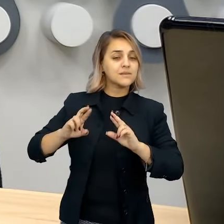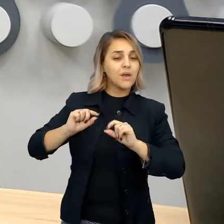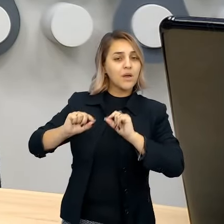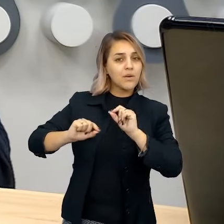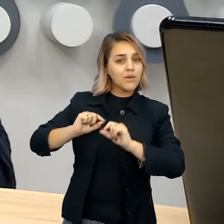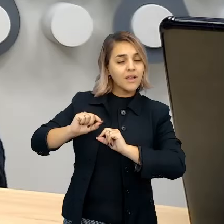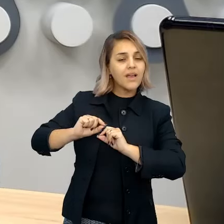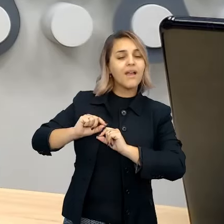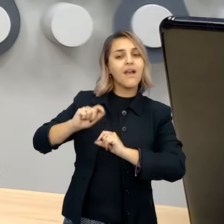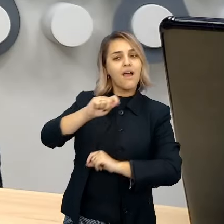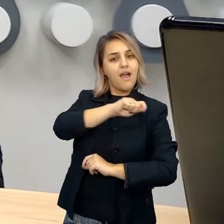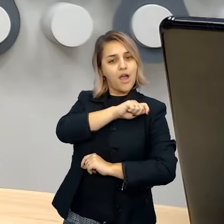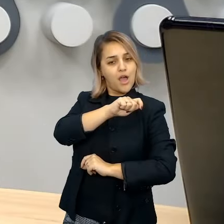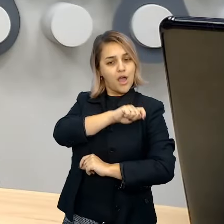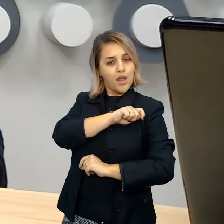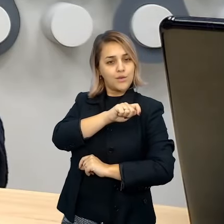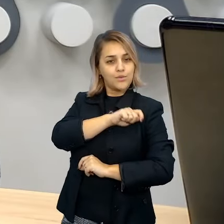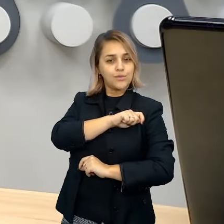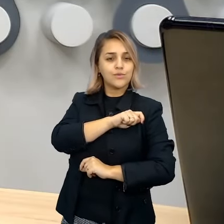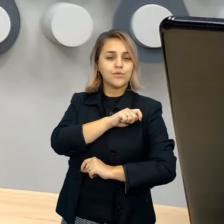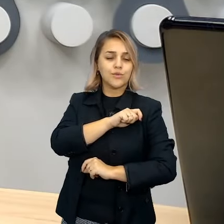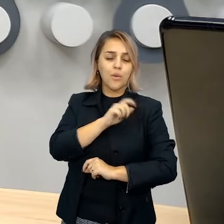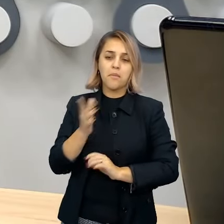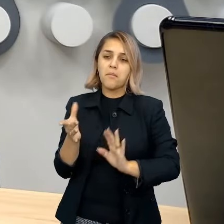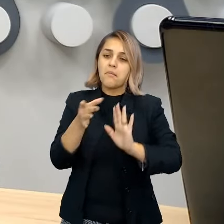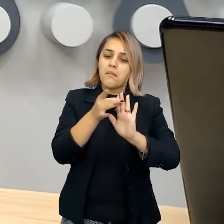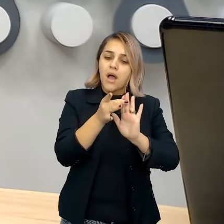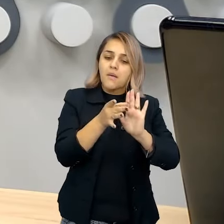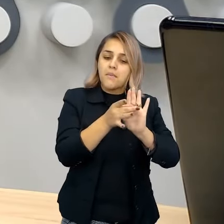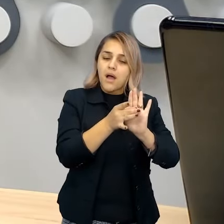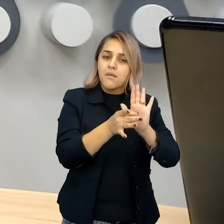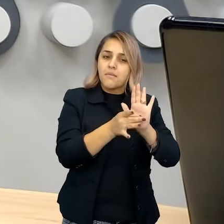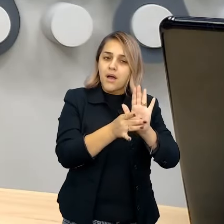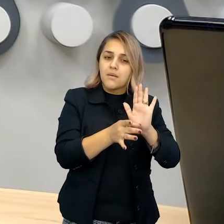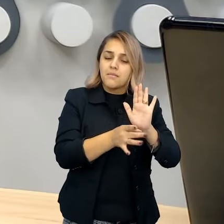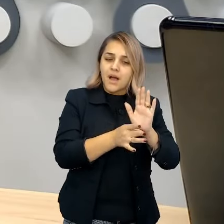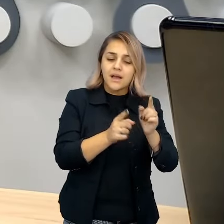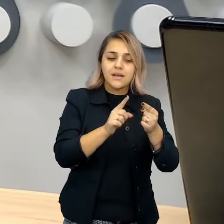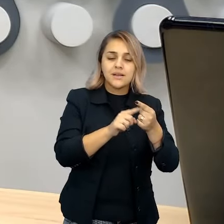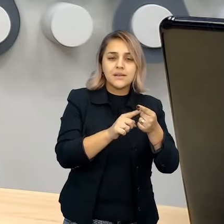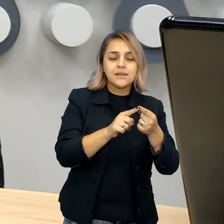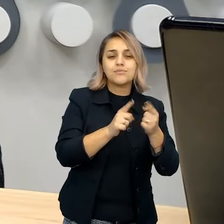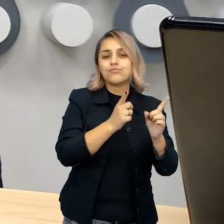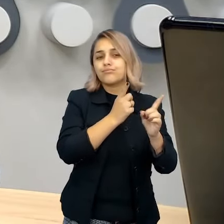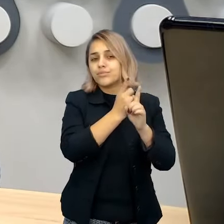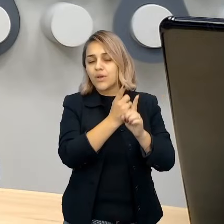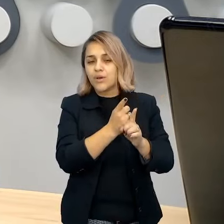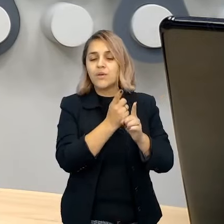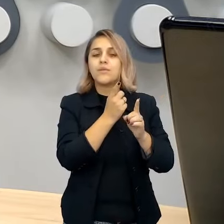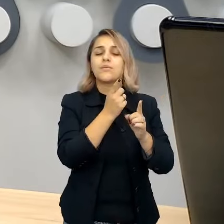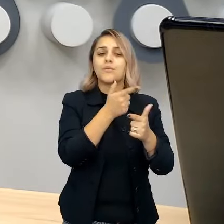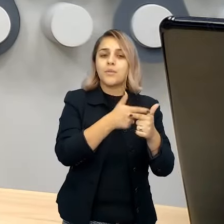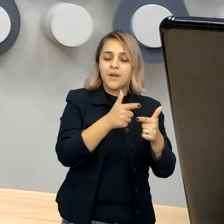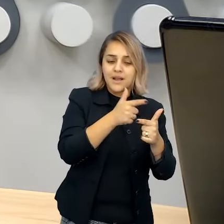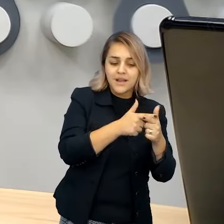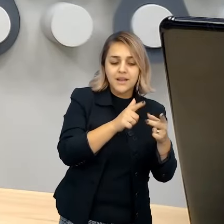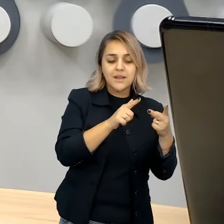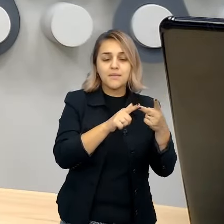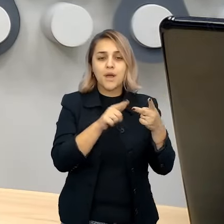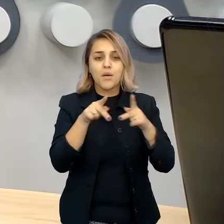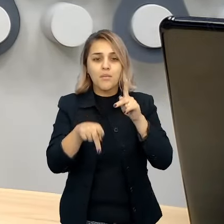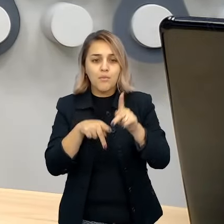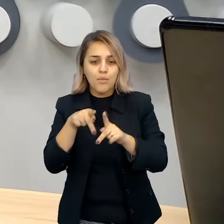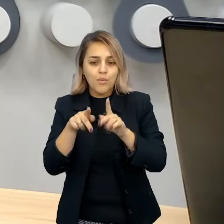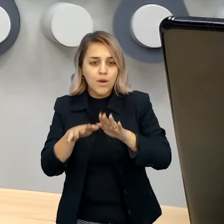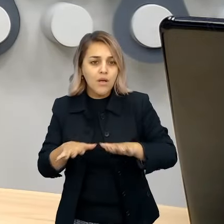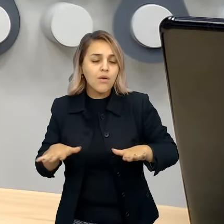estudantes listem itens como definição do problema, justificativa, público-alvo, tomada de decisão, tipo de pesquisa